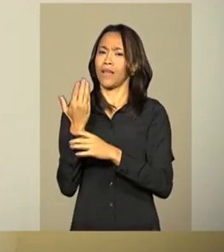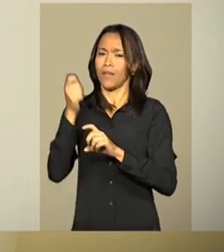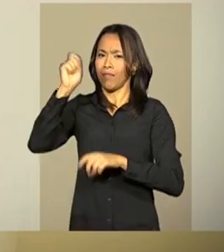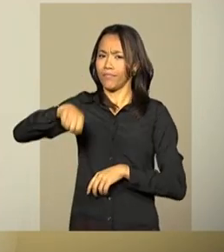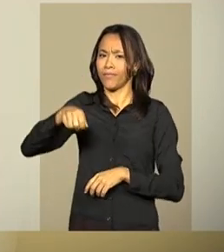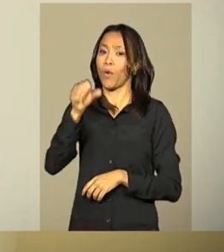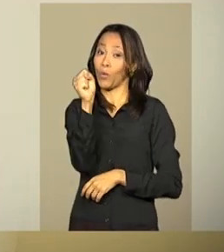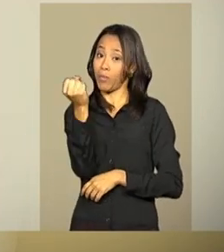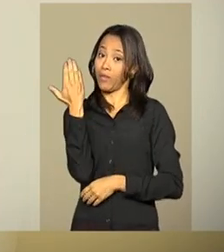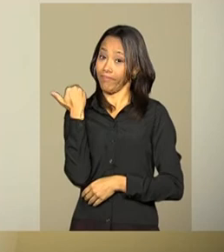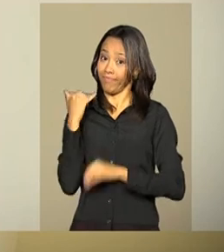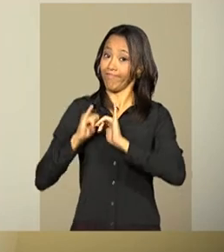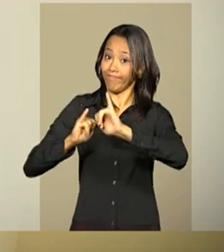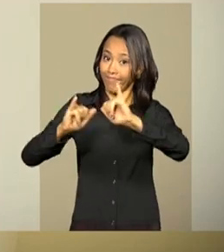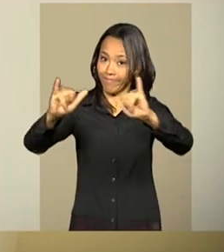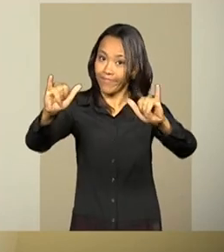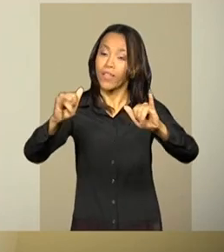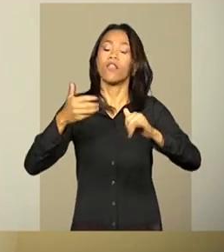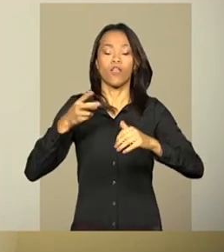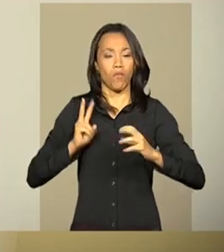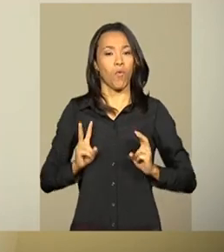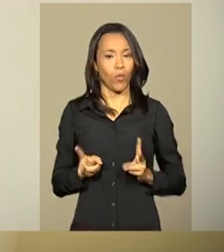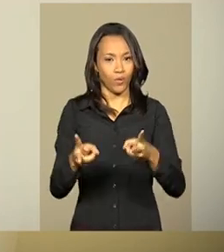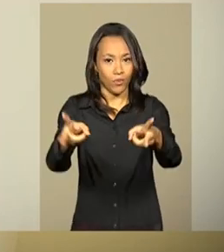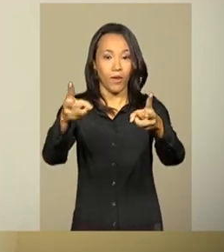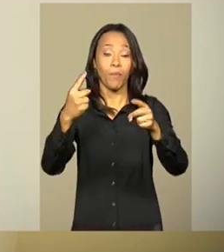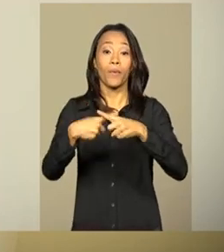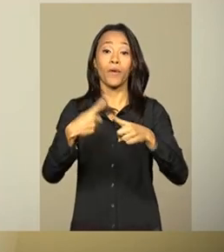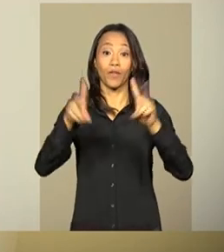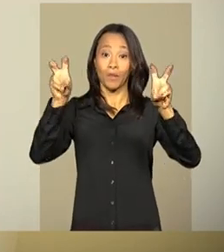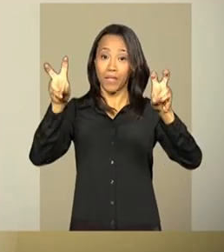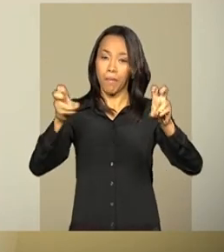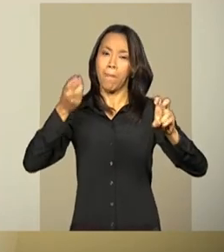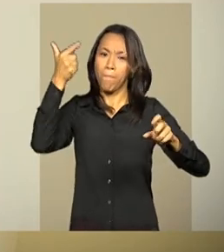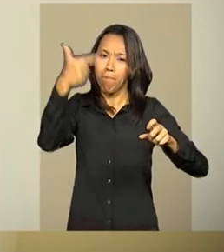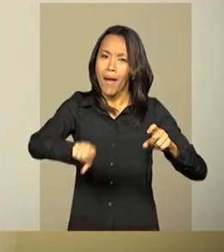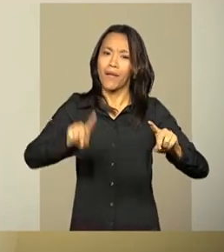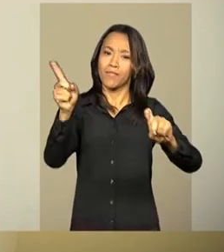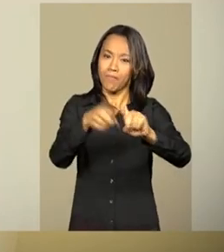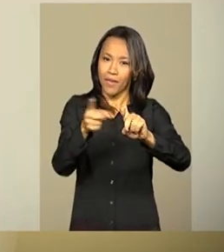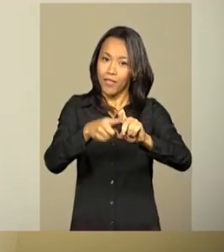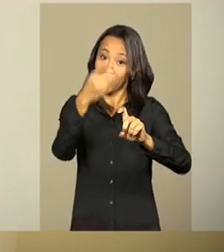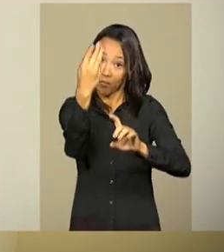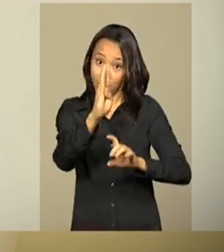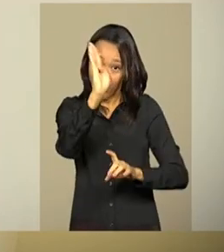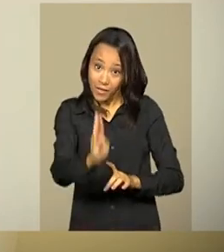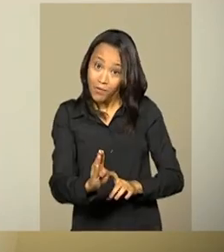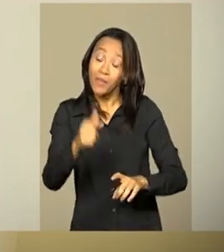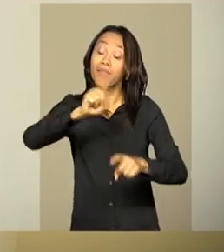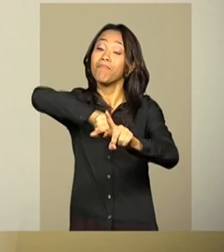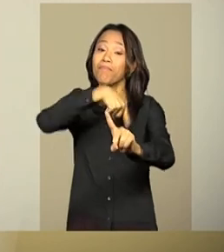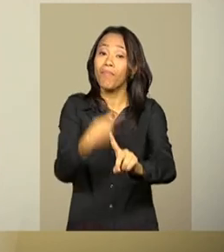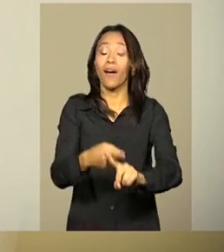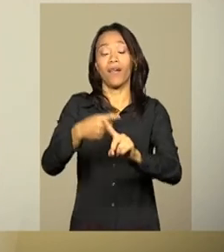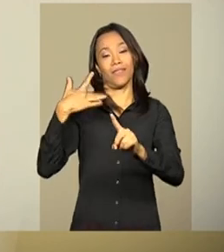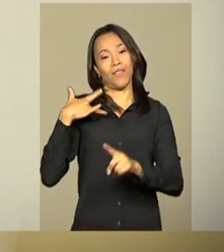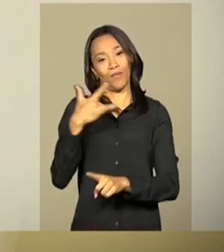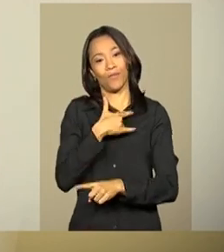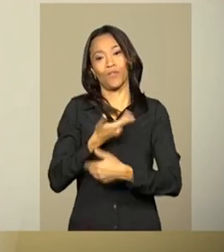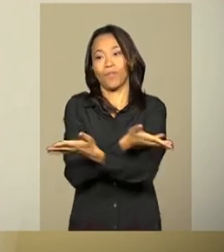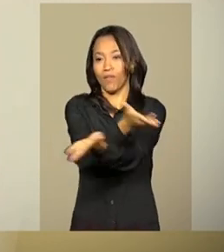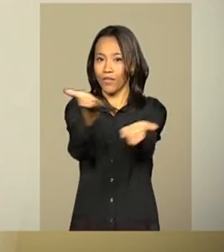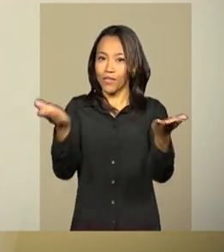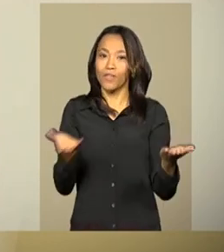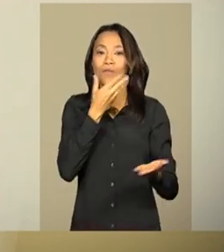meses iremos em frente Luciano porque nosso lema é mais médicos para o Brasil e mais saúde para vocês